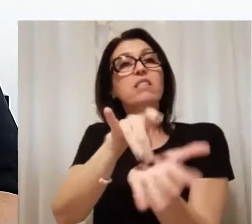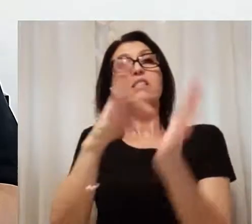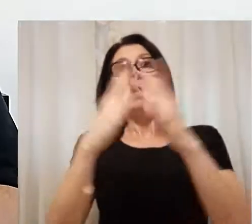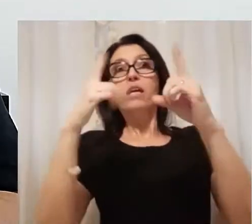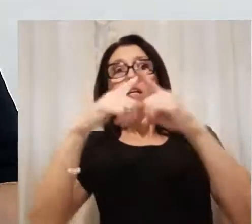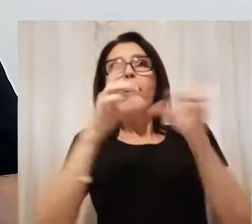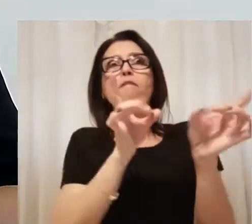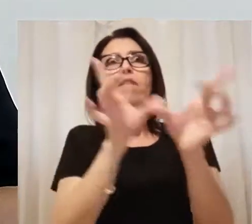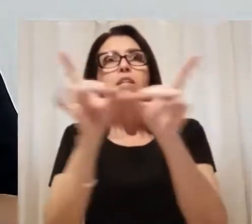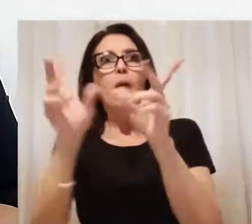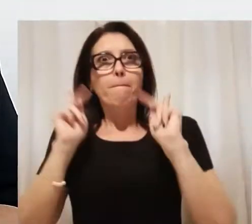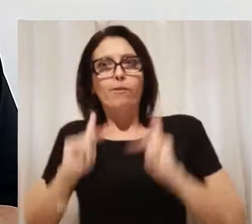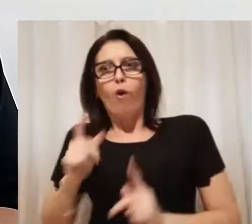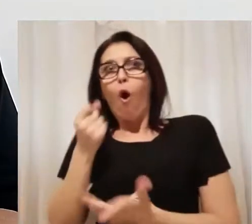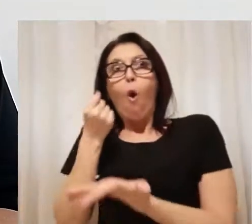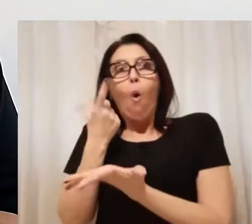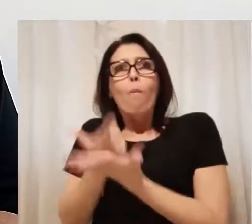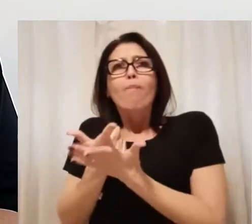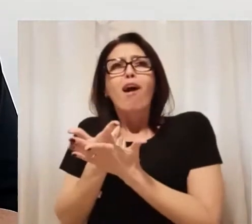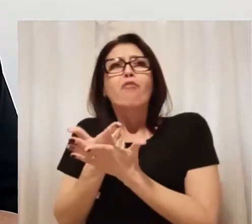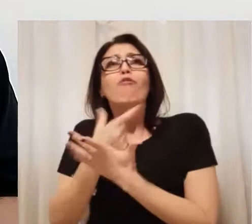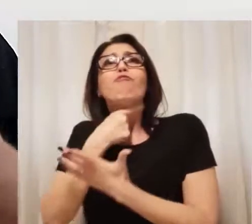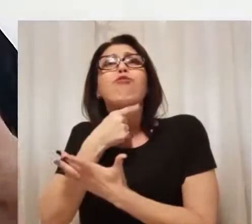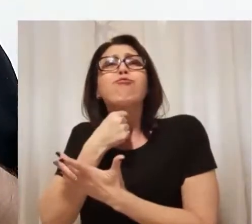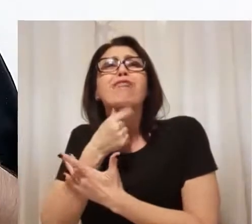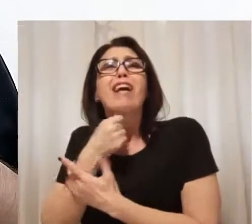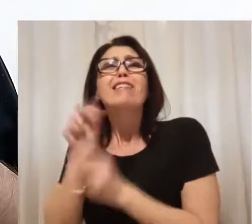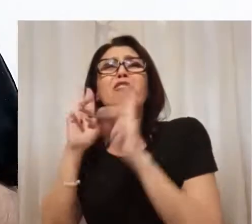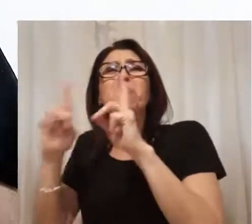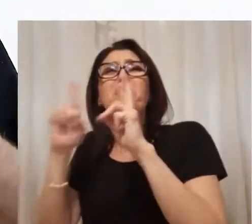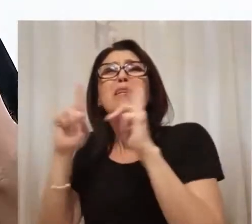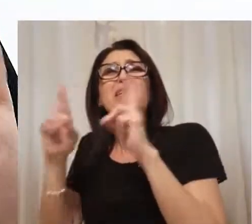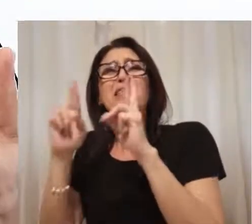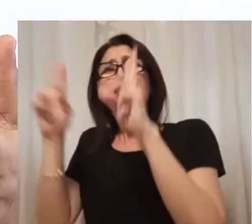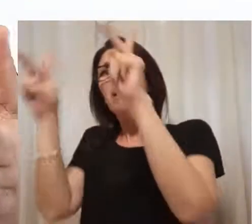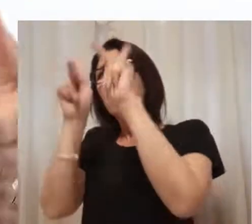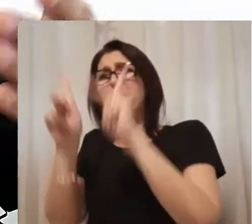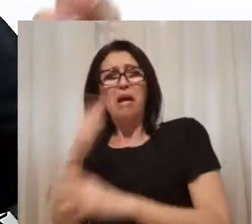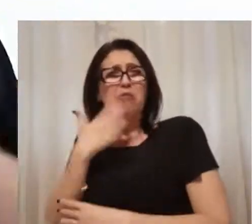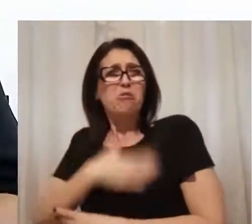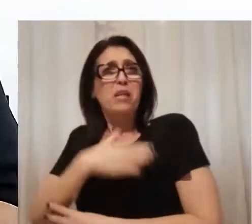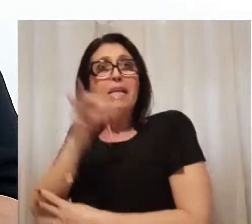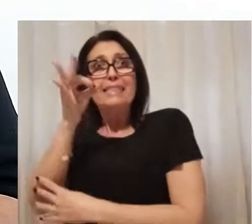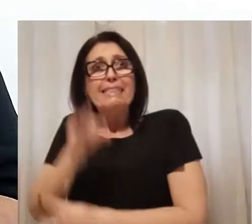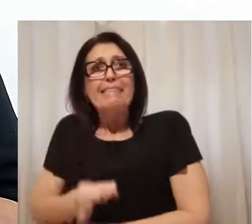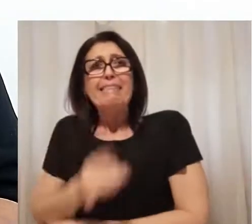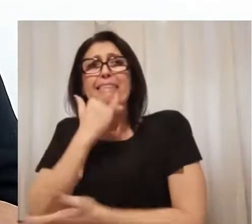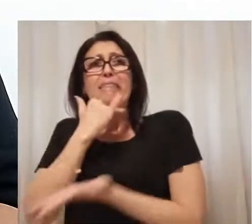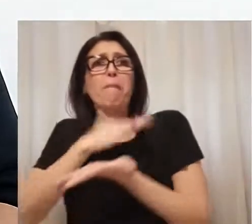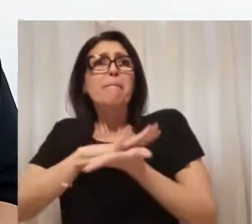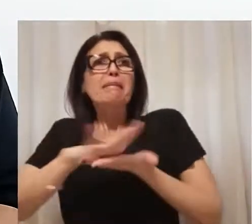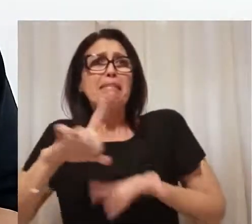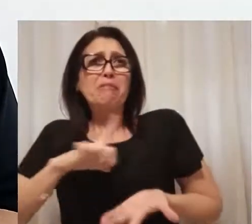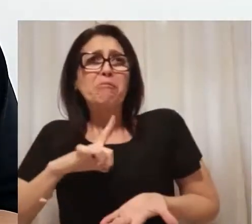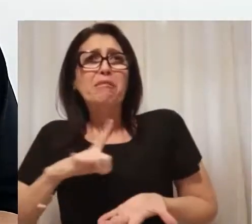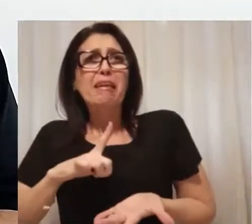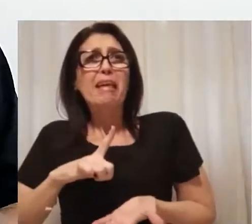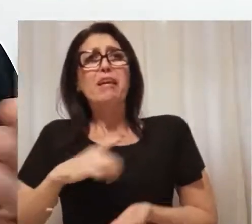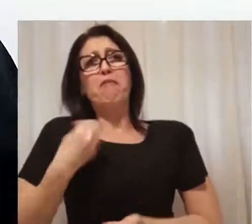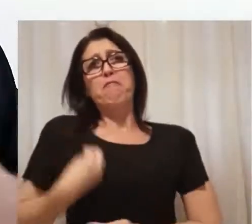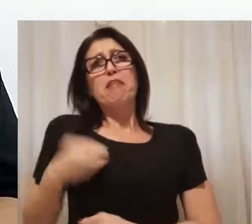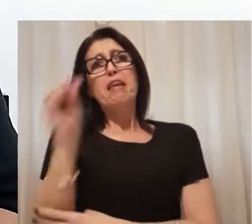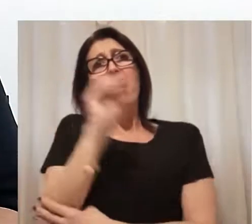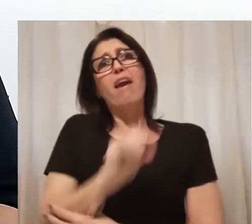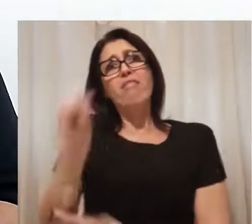vendidas. E as pessoas compravam na esperança de que aquilo lhe trouxesse paz ao coração, certeza de perdão e de vida eterna. Ainda mais numa